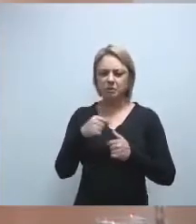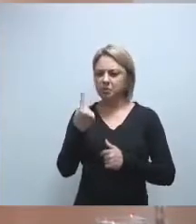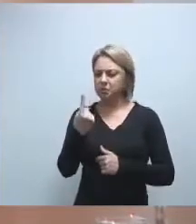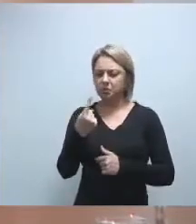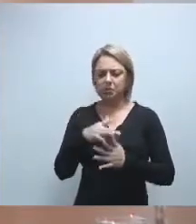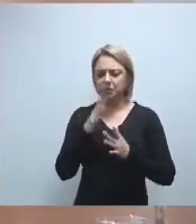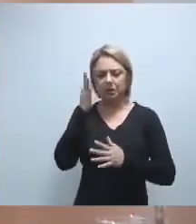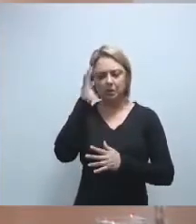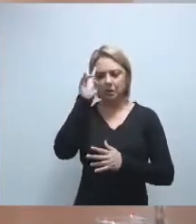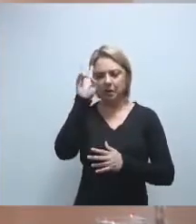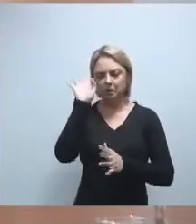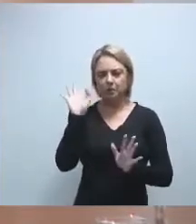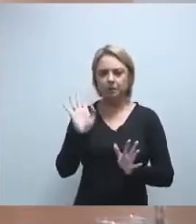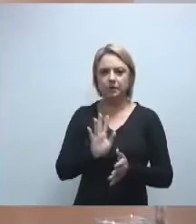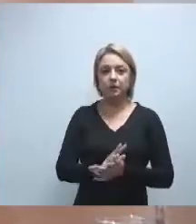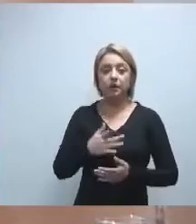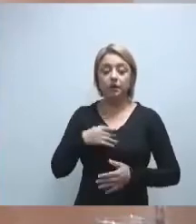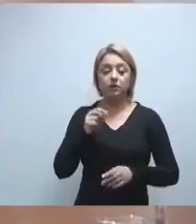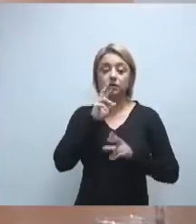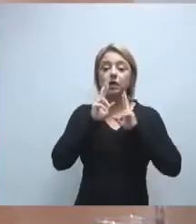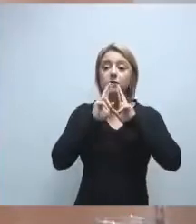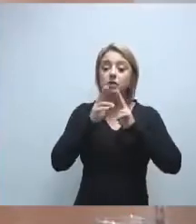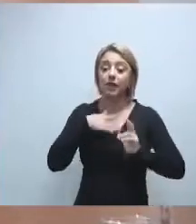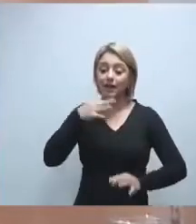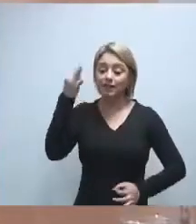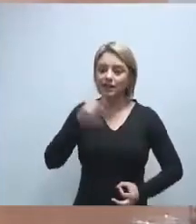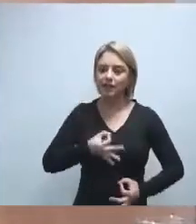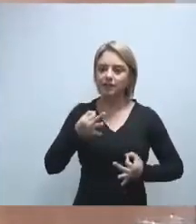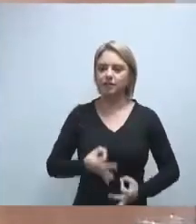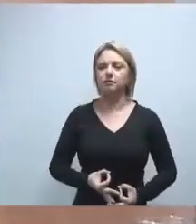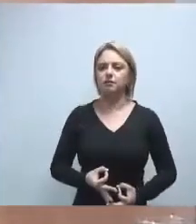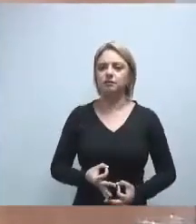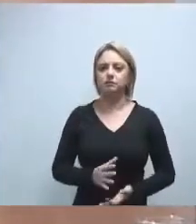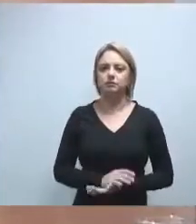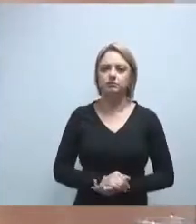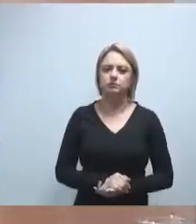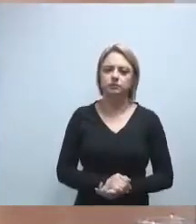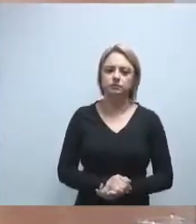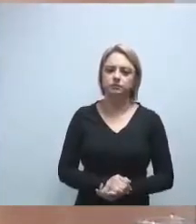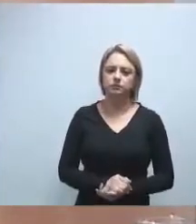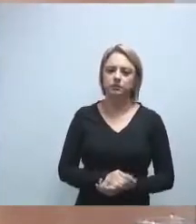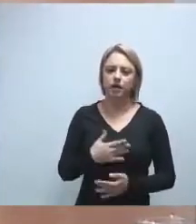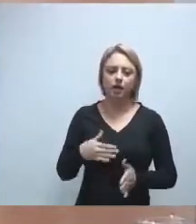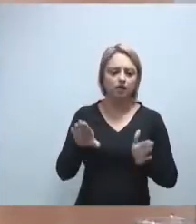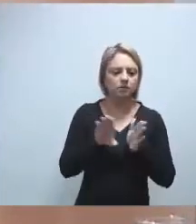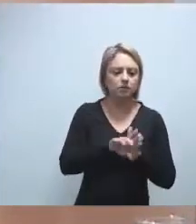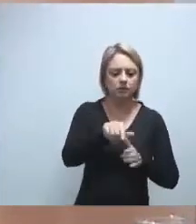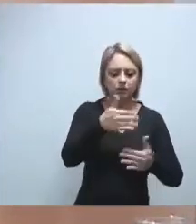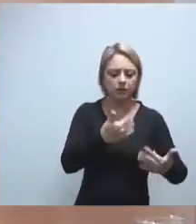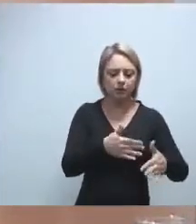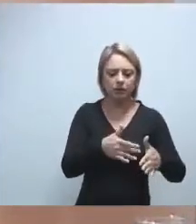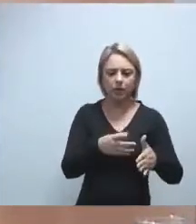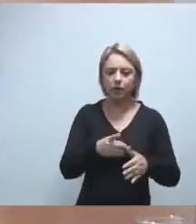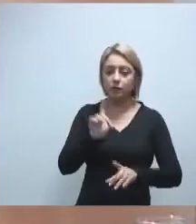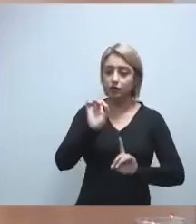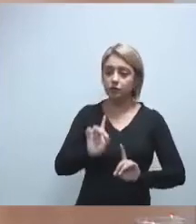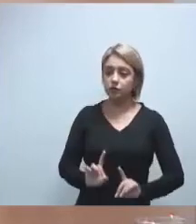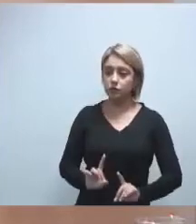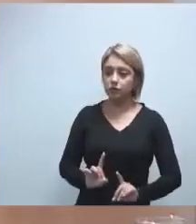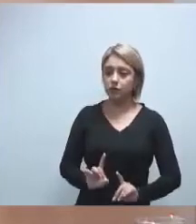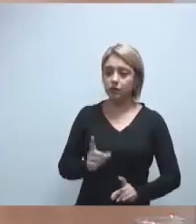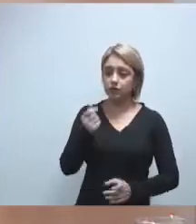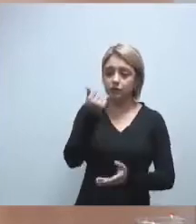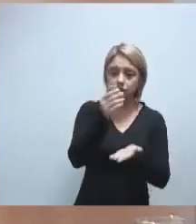coisa desse tipo foi assim eu só vou responder aquilo que eu tenho certeza chegou na prova de direito tributário muitos